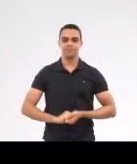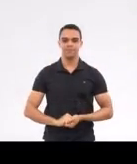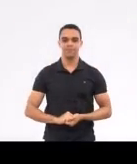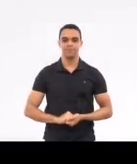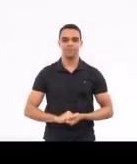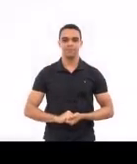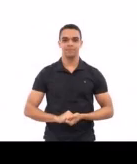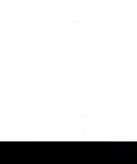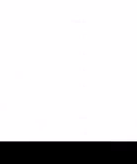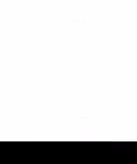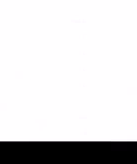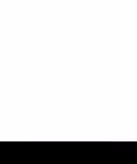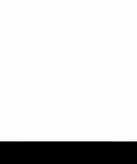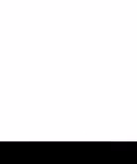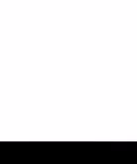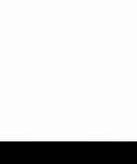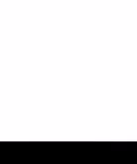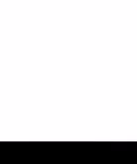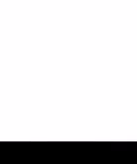Tecnológica.